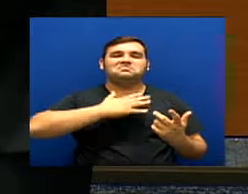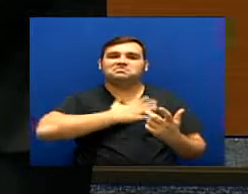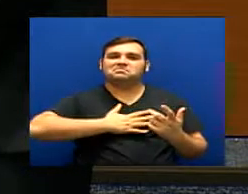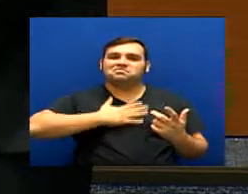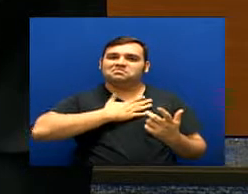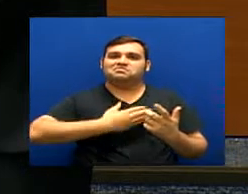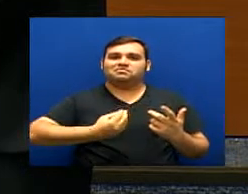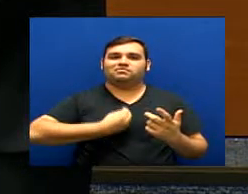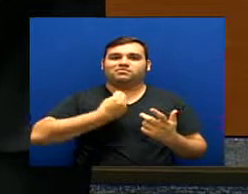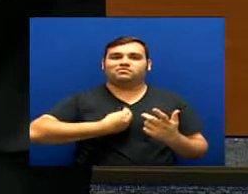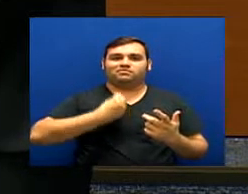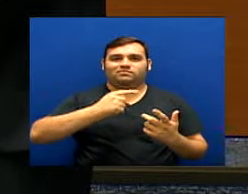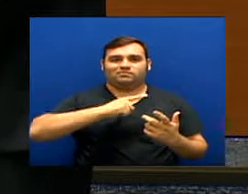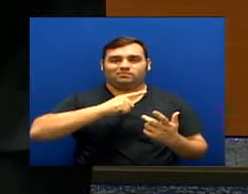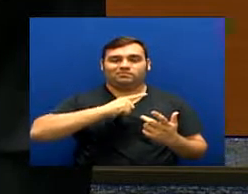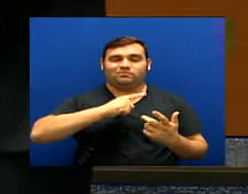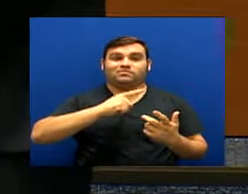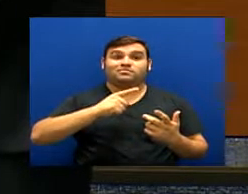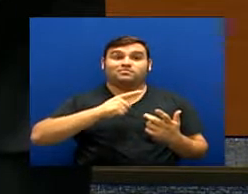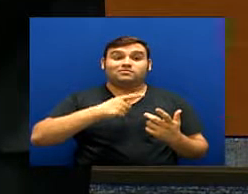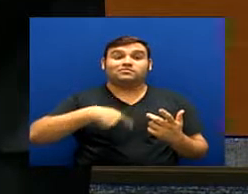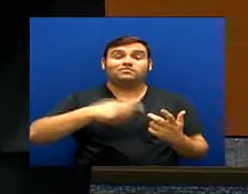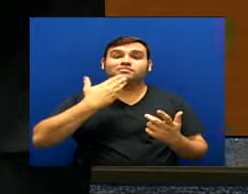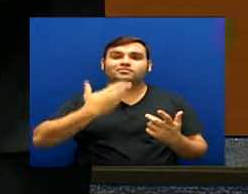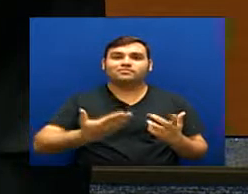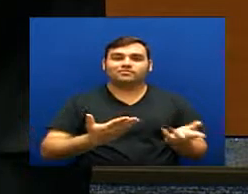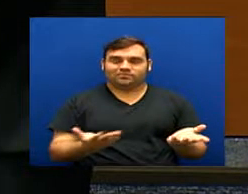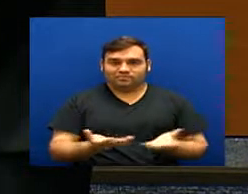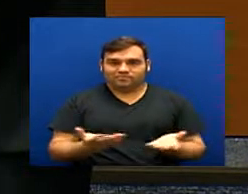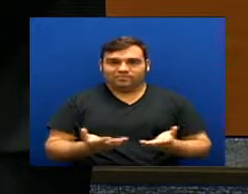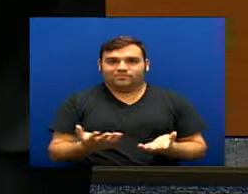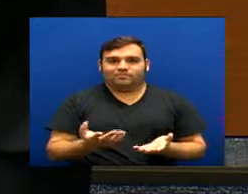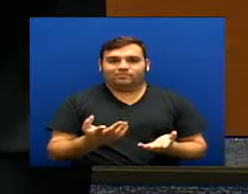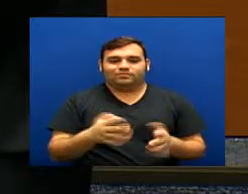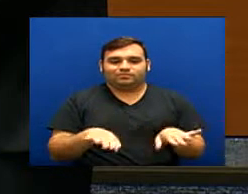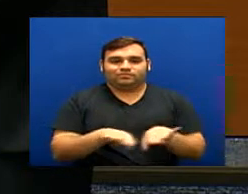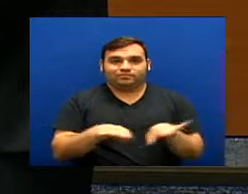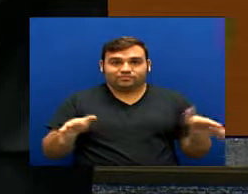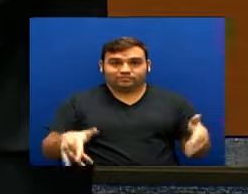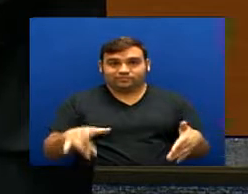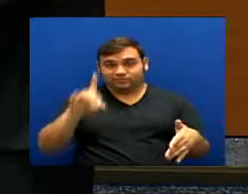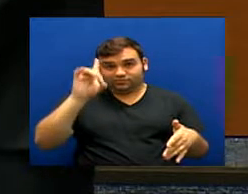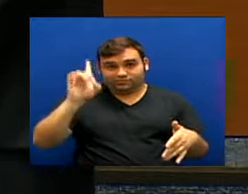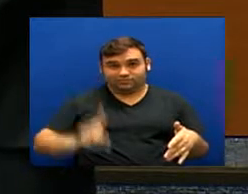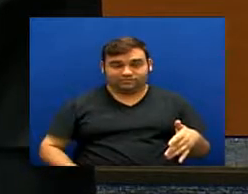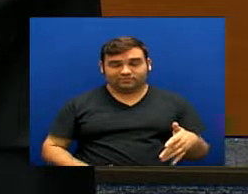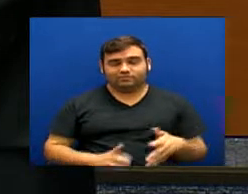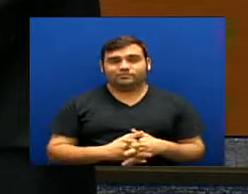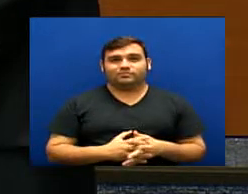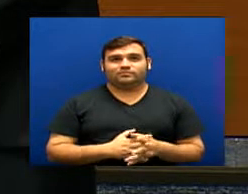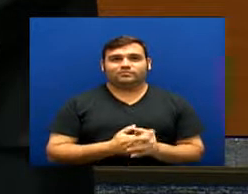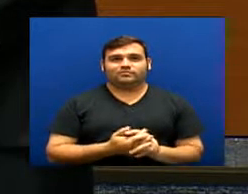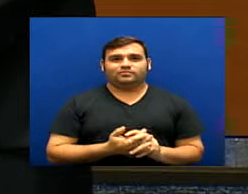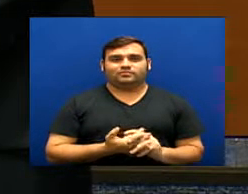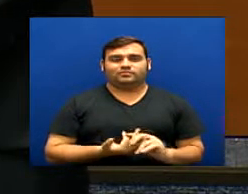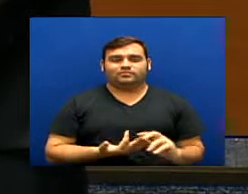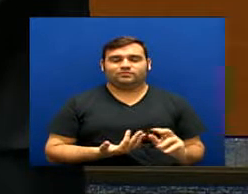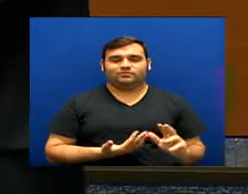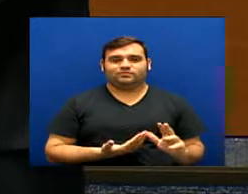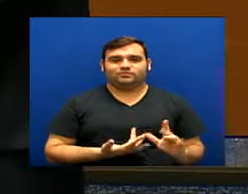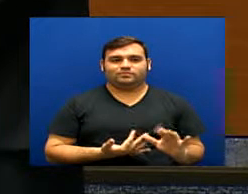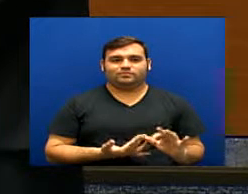isso? 100 mil telespectadores, sem contar a internet. E eu estava falando